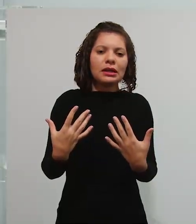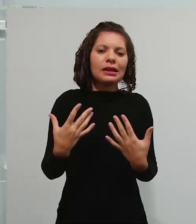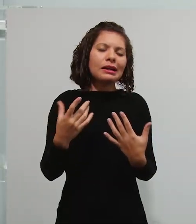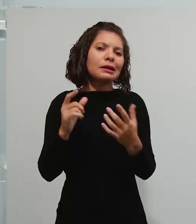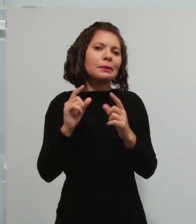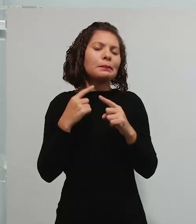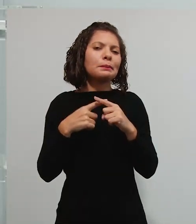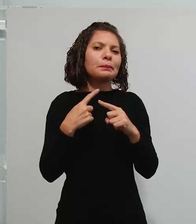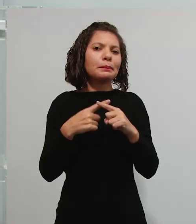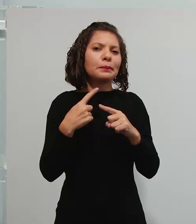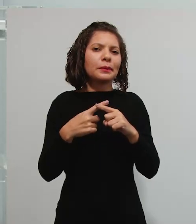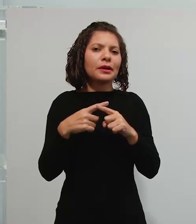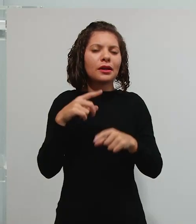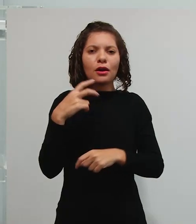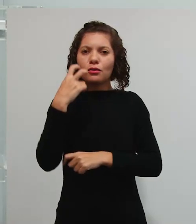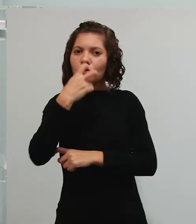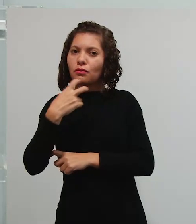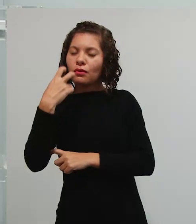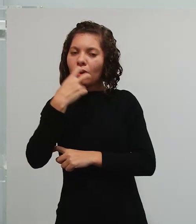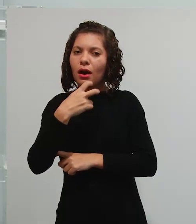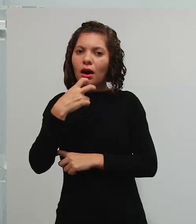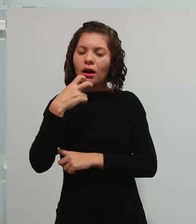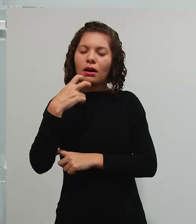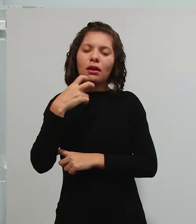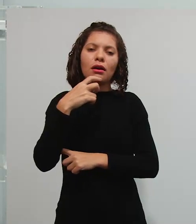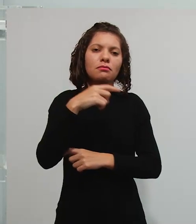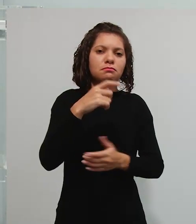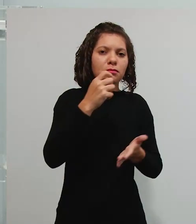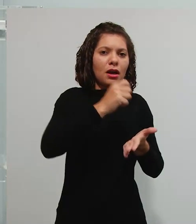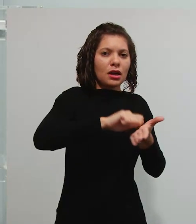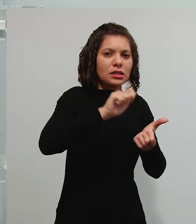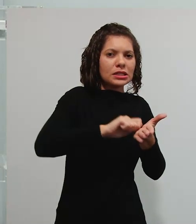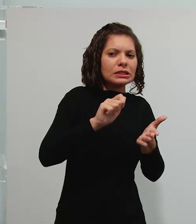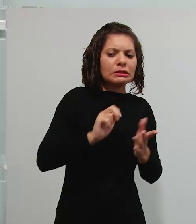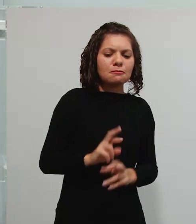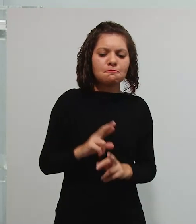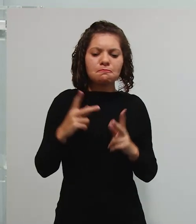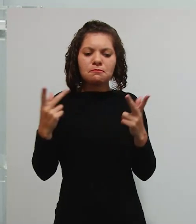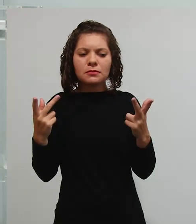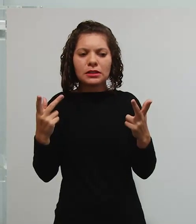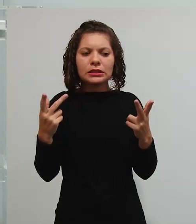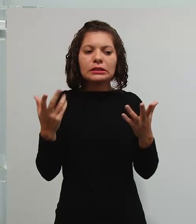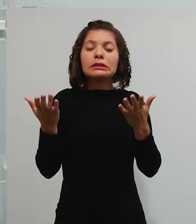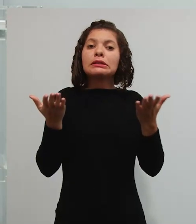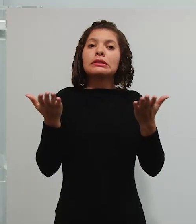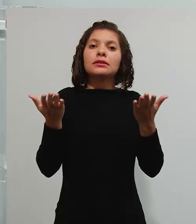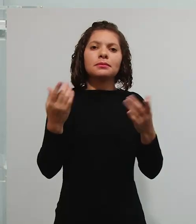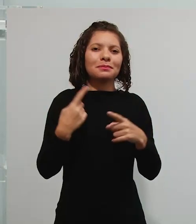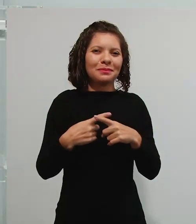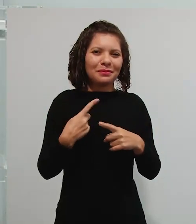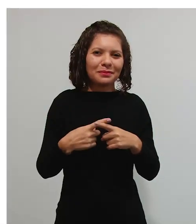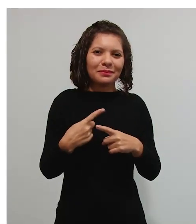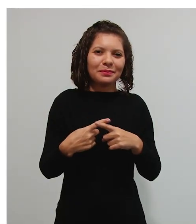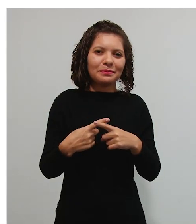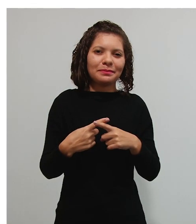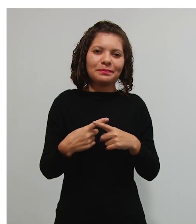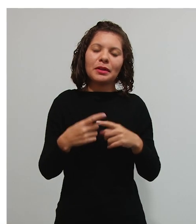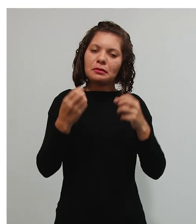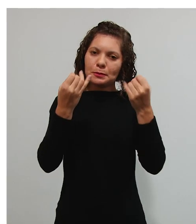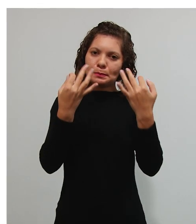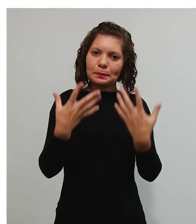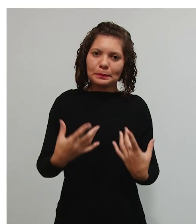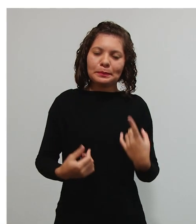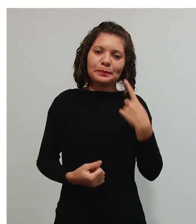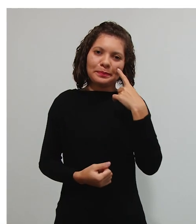tão diferente da fala? Por que que o texto escrito é tão diferente do texto oralizado? Porque